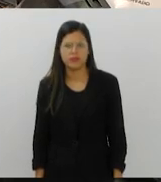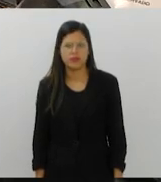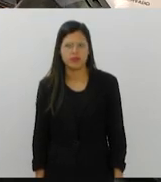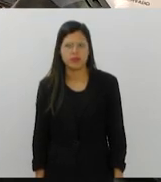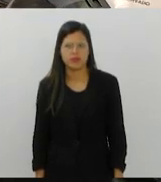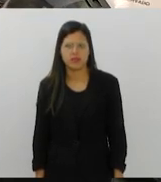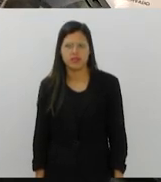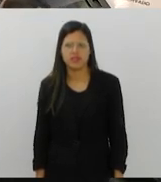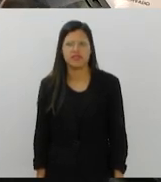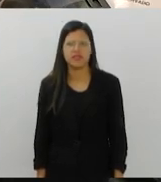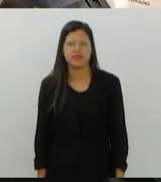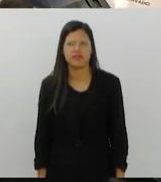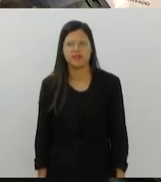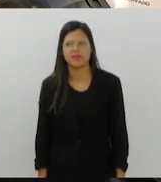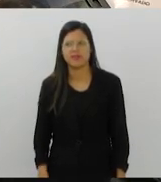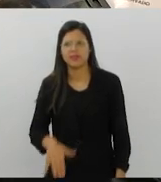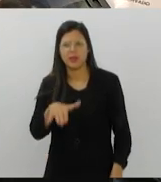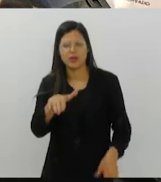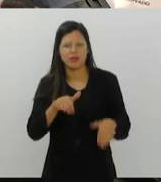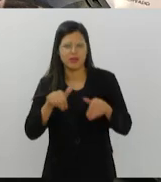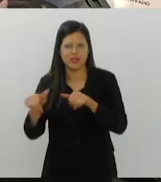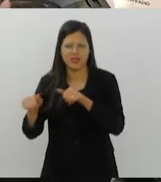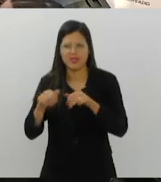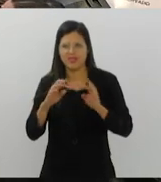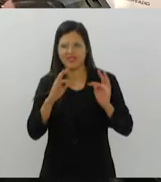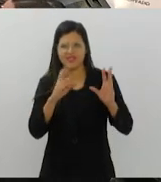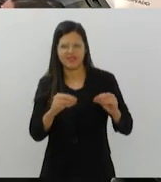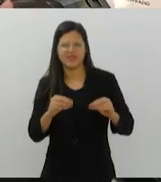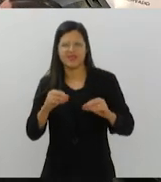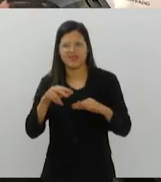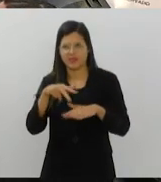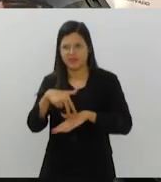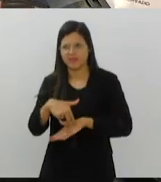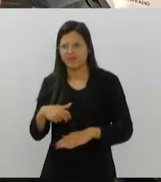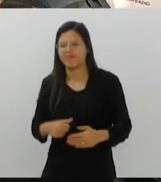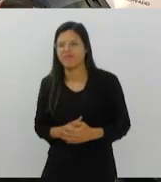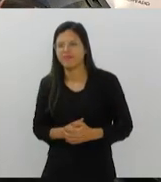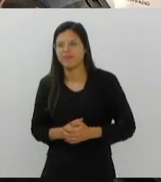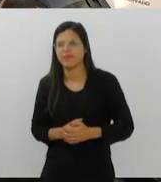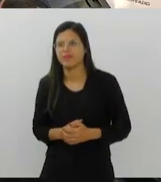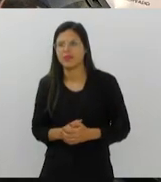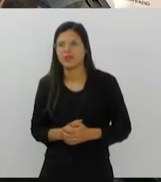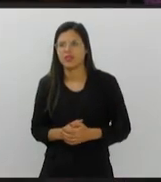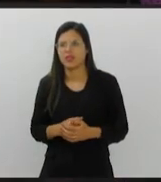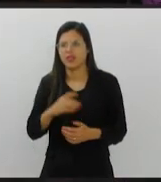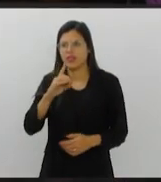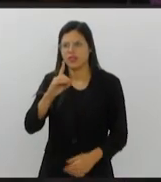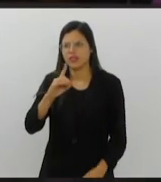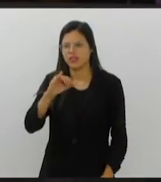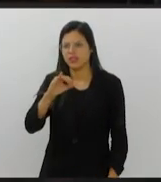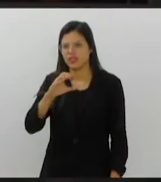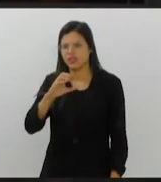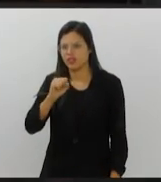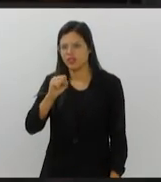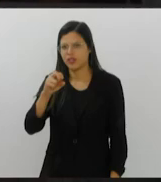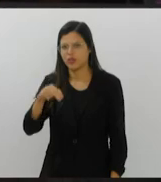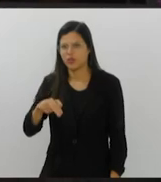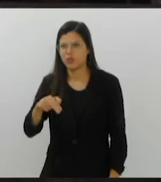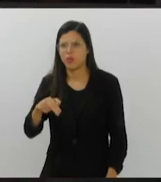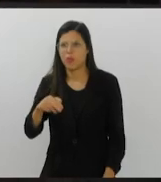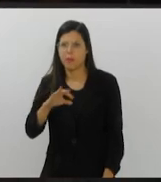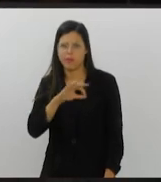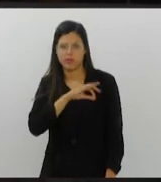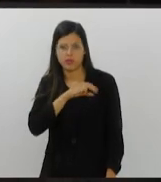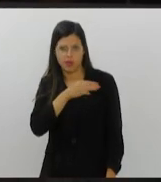cima, né? Vamos lá. O senhor Dixon Natan de Oliveira Barreto,